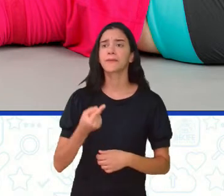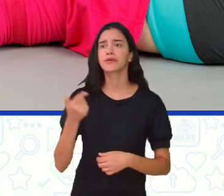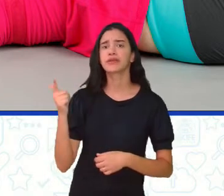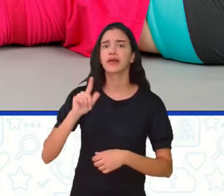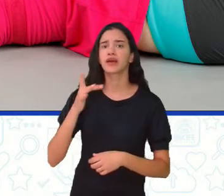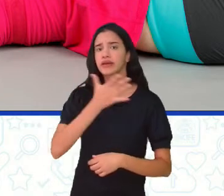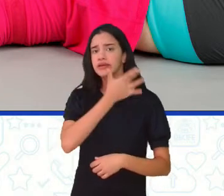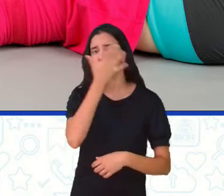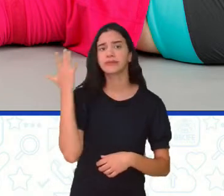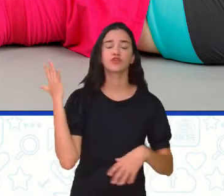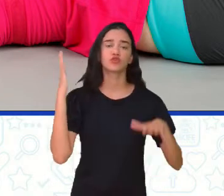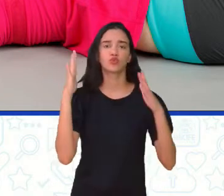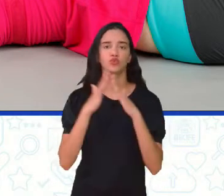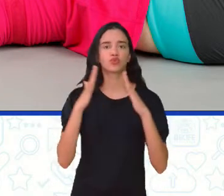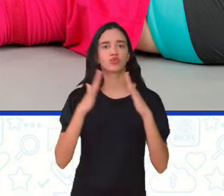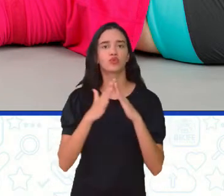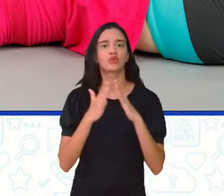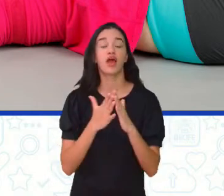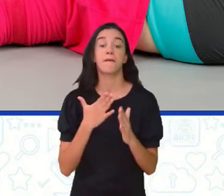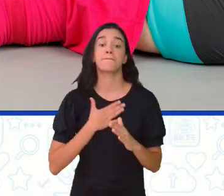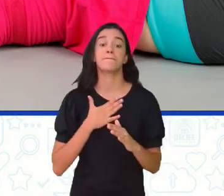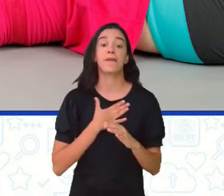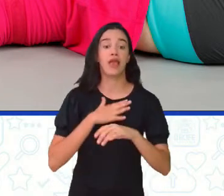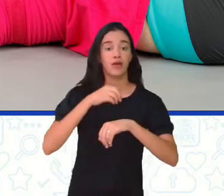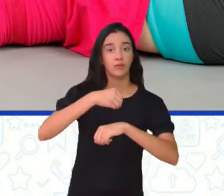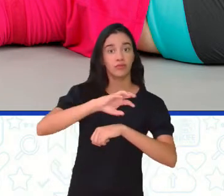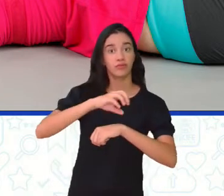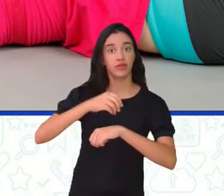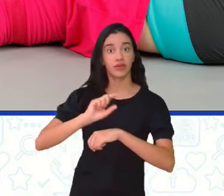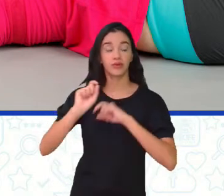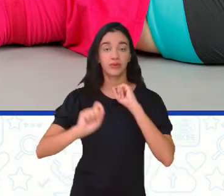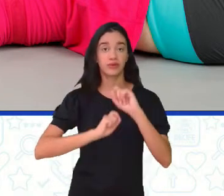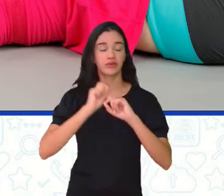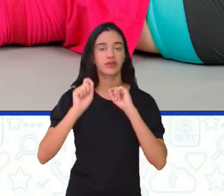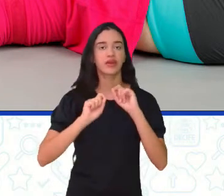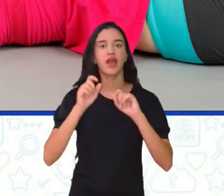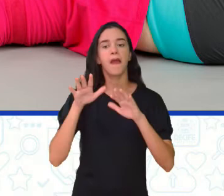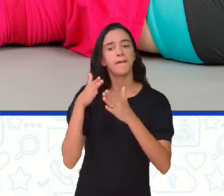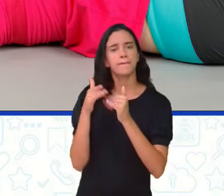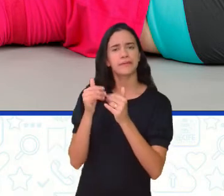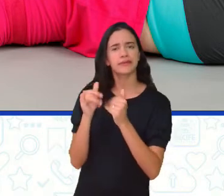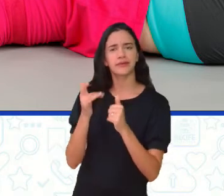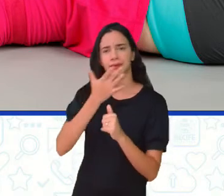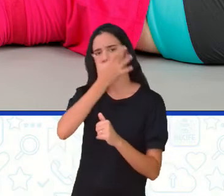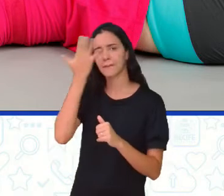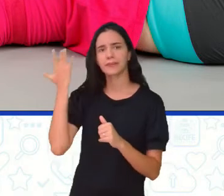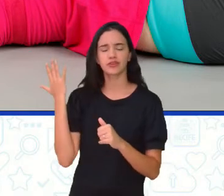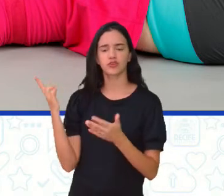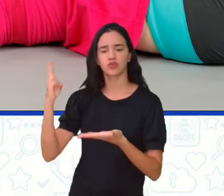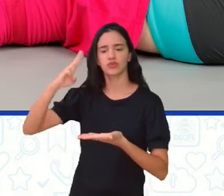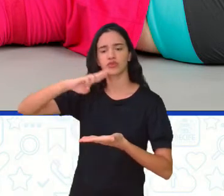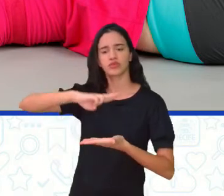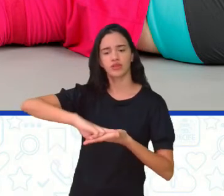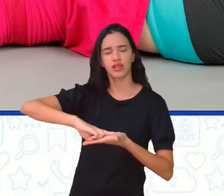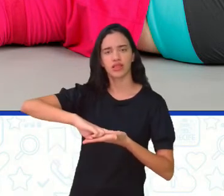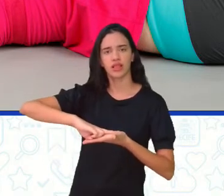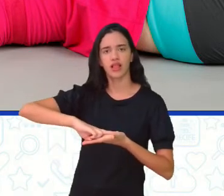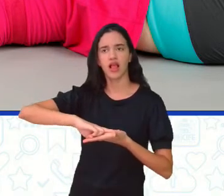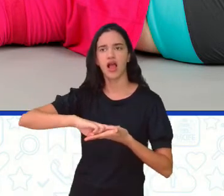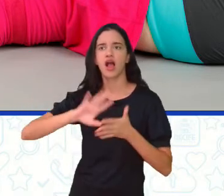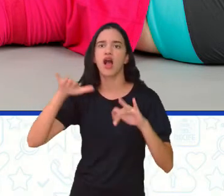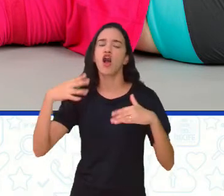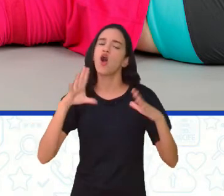as pessoas da sua casa. Então, meu recadinho é pedir para uma pessoa deitar no chão mesmo. Colocar um travesseiro,